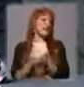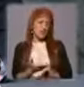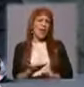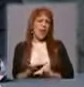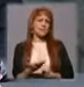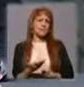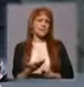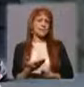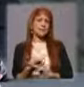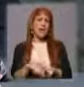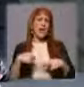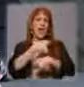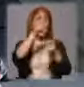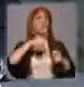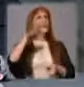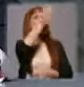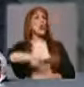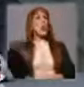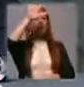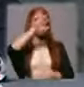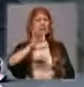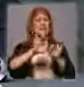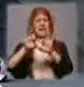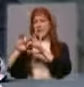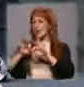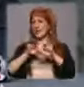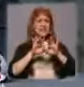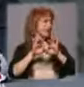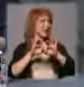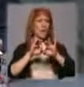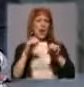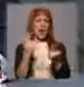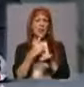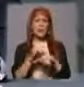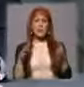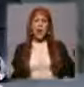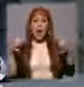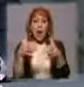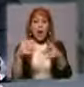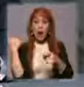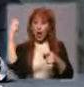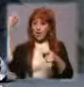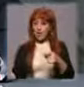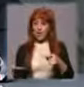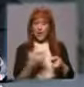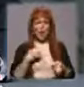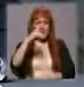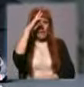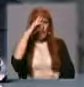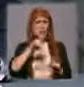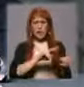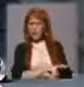Há sempre. Repare, a distribuição no país não é homogénea, as coisas estão muito concentradas no litoral, nós fazemos um grande esforço para